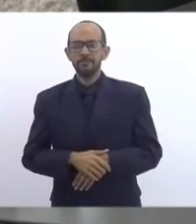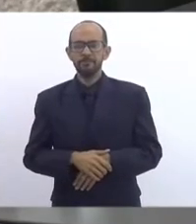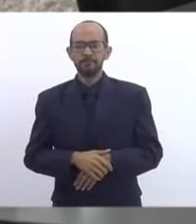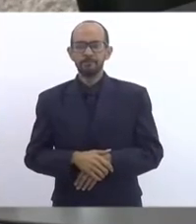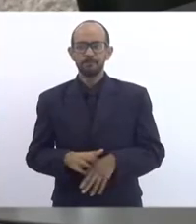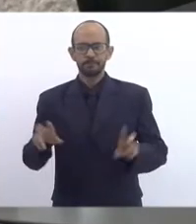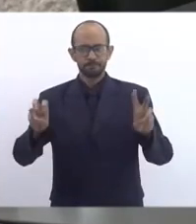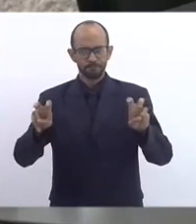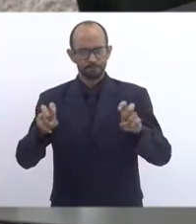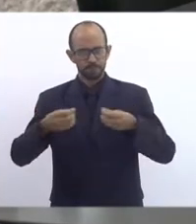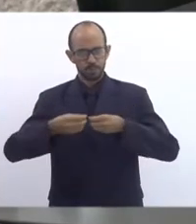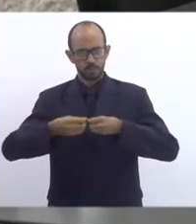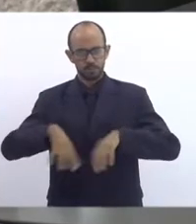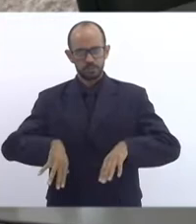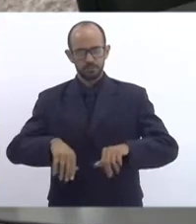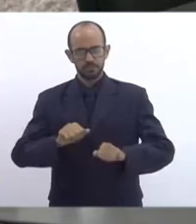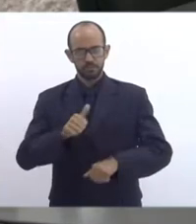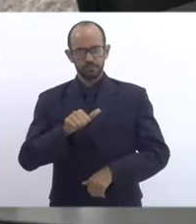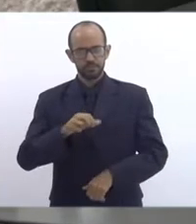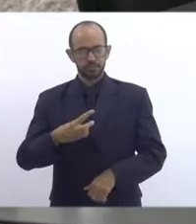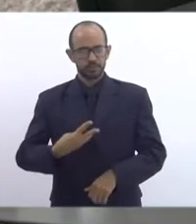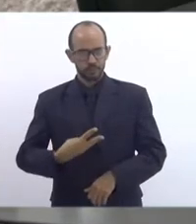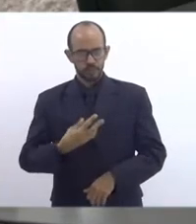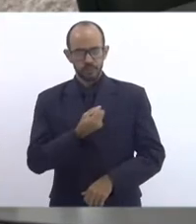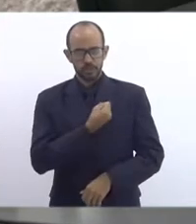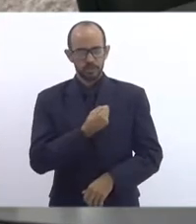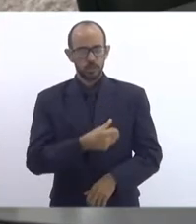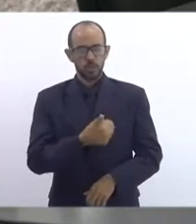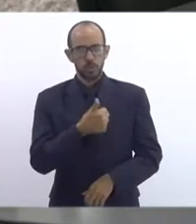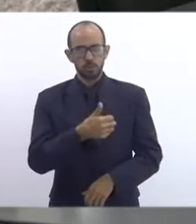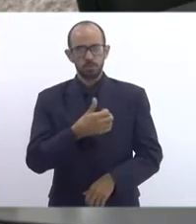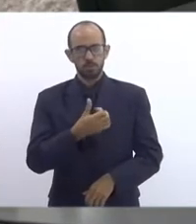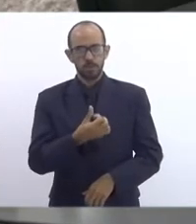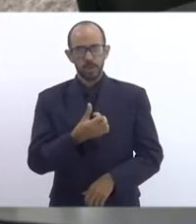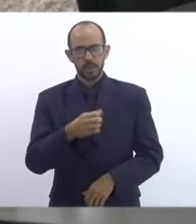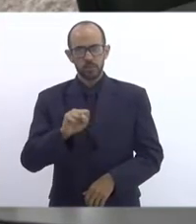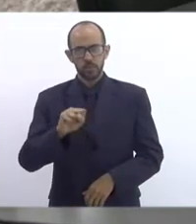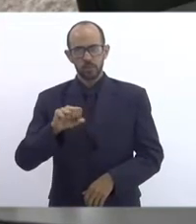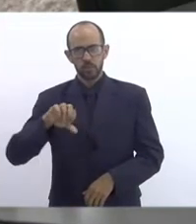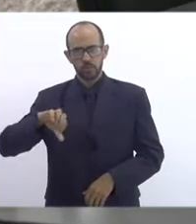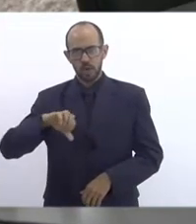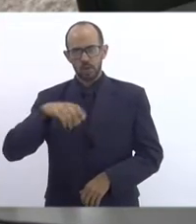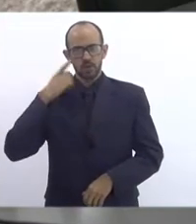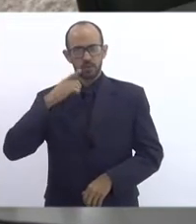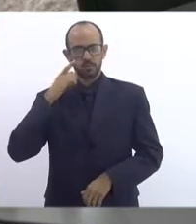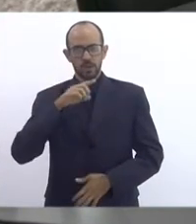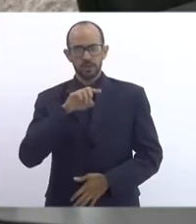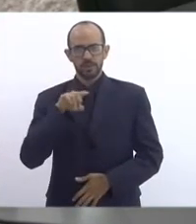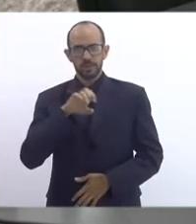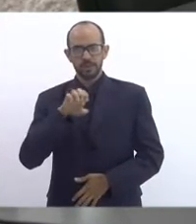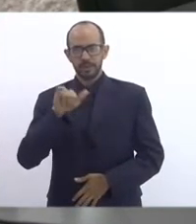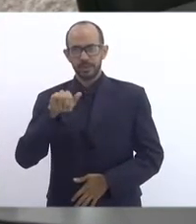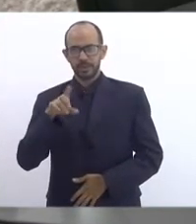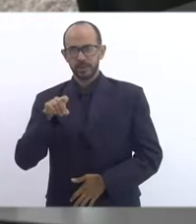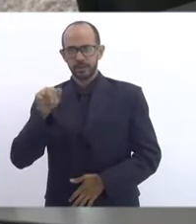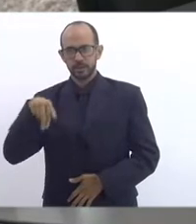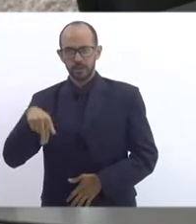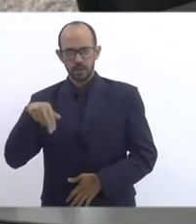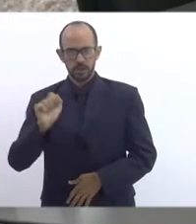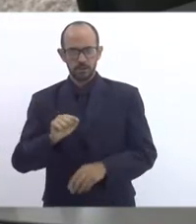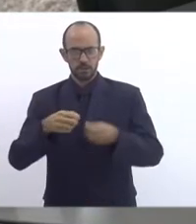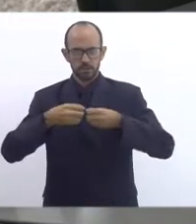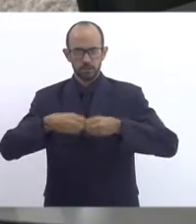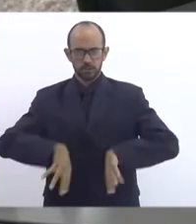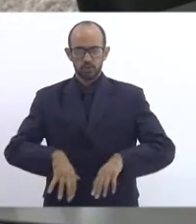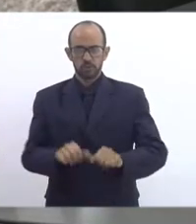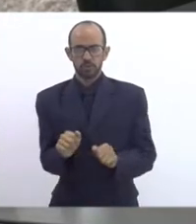pela prejudicabilidade. 13 da pauta. Projeto de lei 1689/2016, autoria deputada Zeidan. Parecer pela prejudicabilidade,